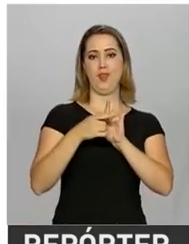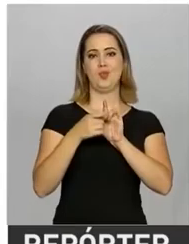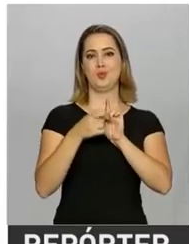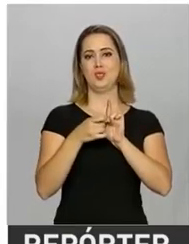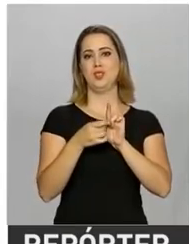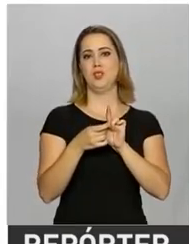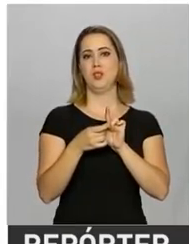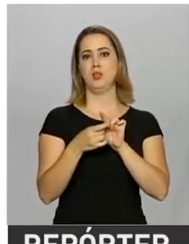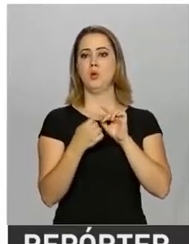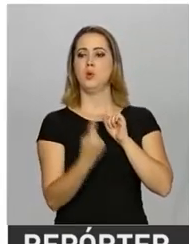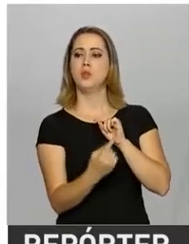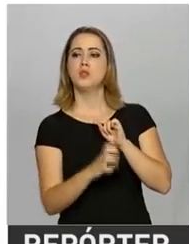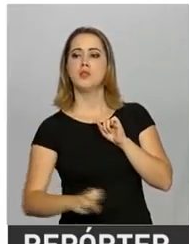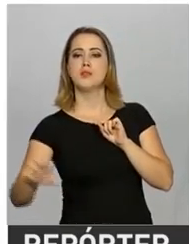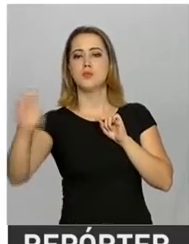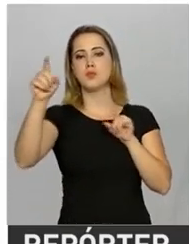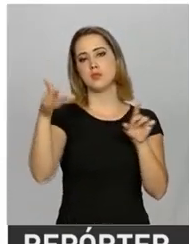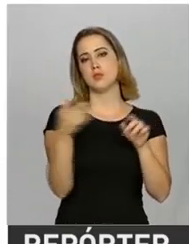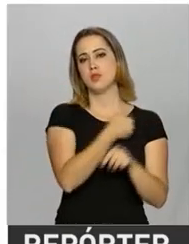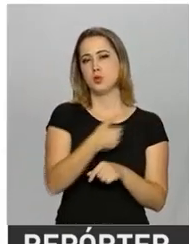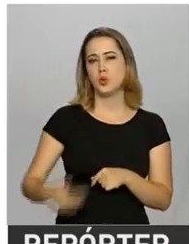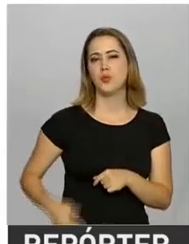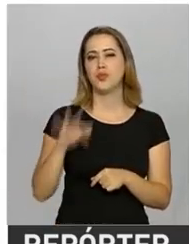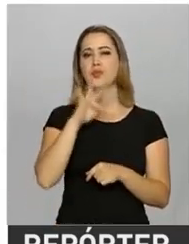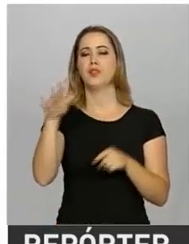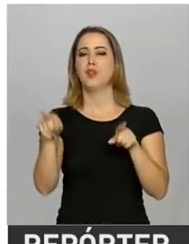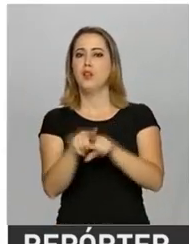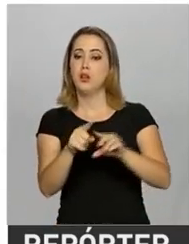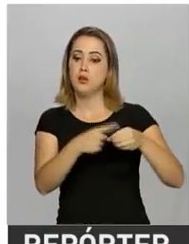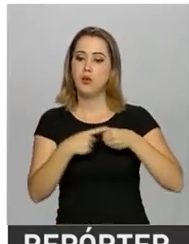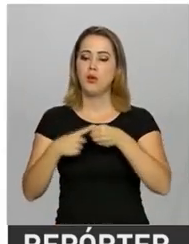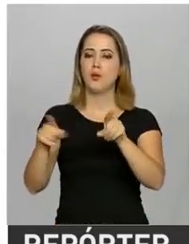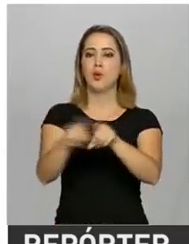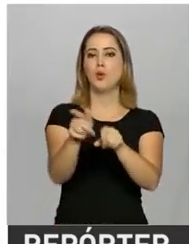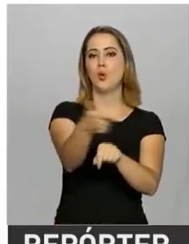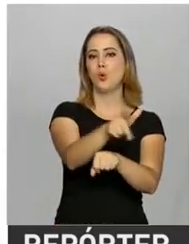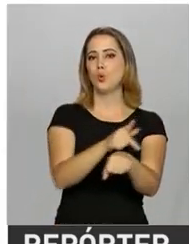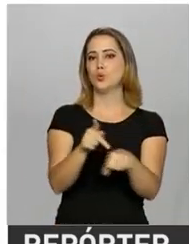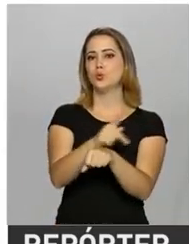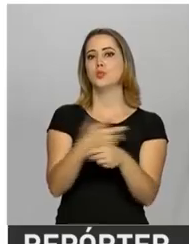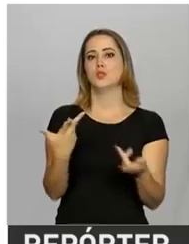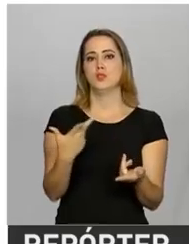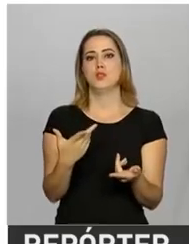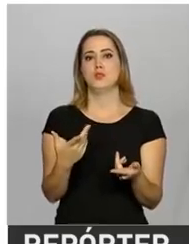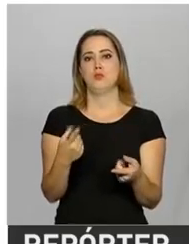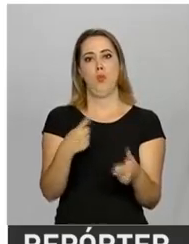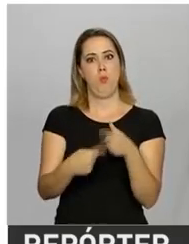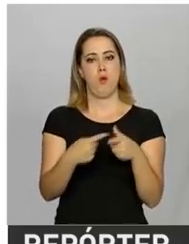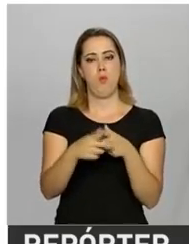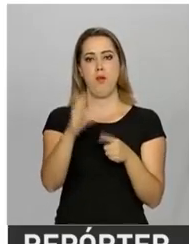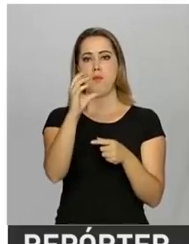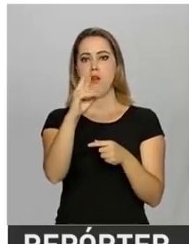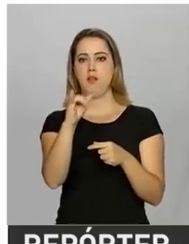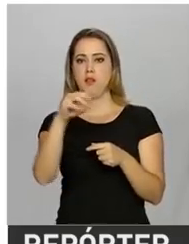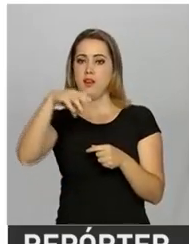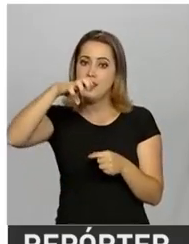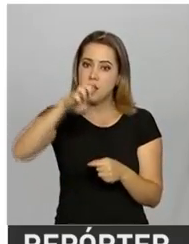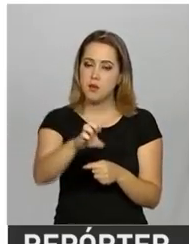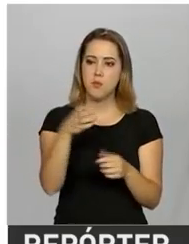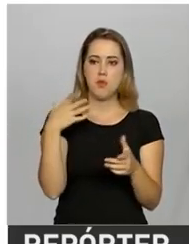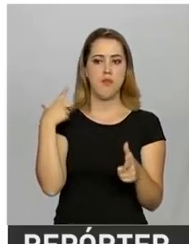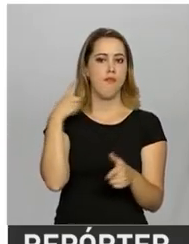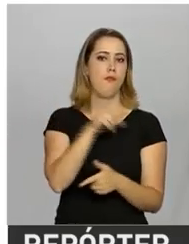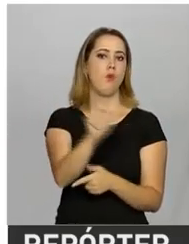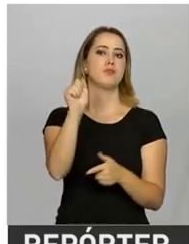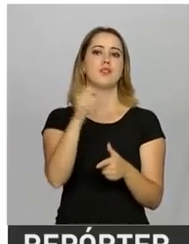entes da da União os estados municípios e parceiros internacionais O crime vai vencer evidentemente Por quê o Estado tem regras o Estado tem uma